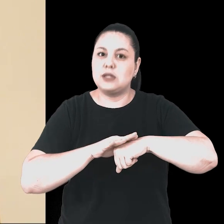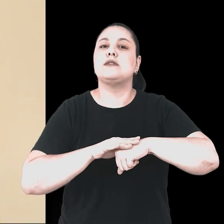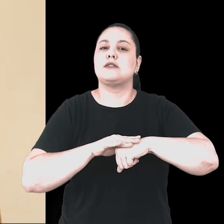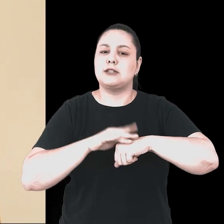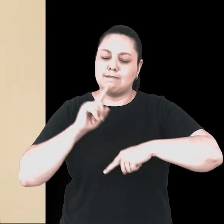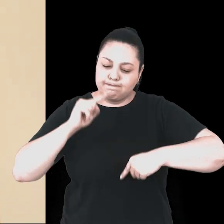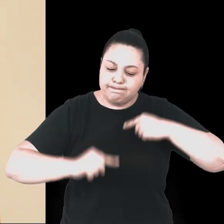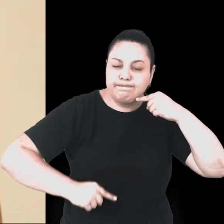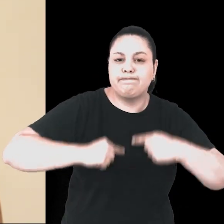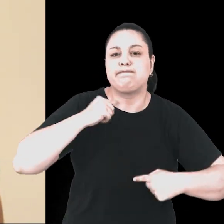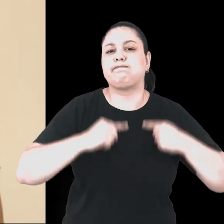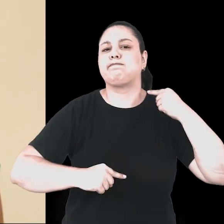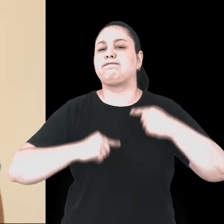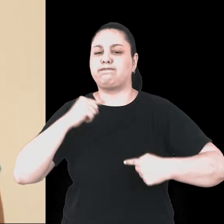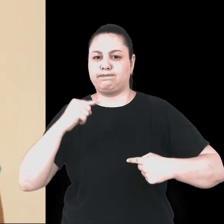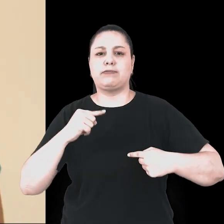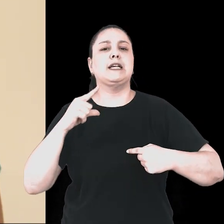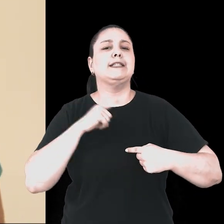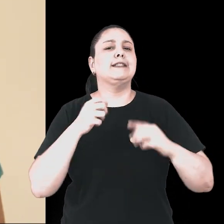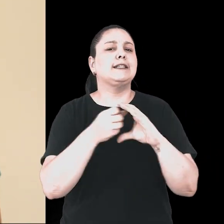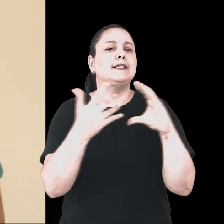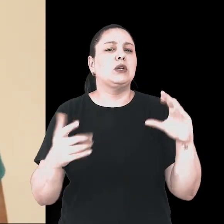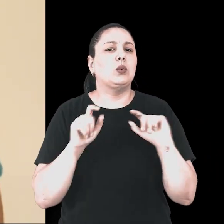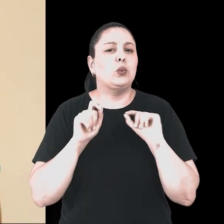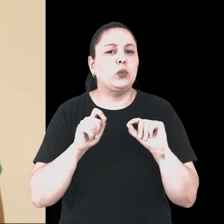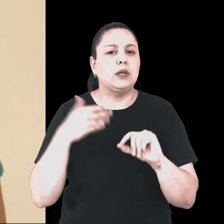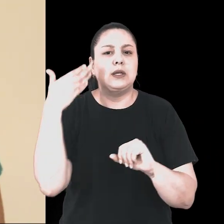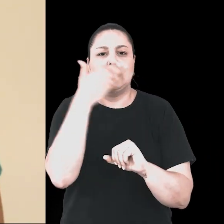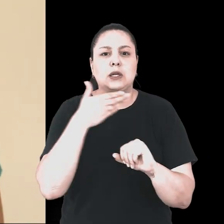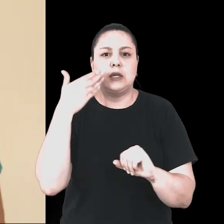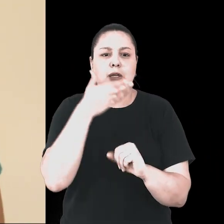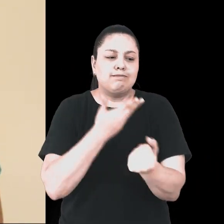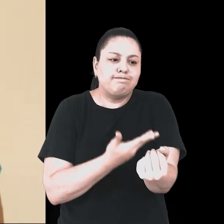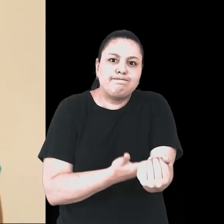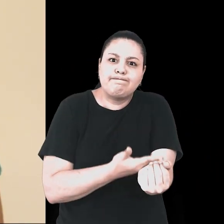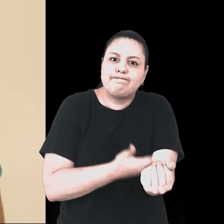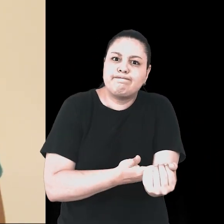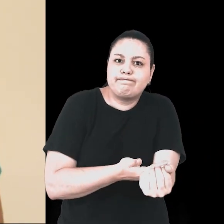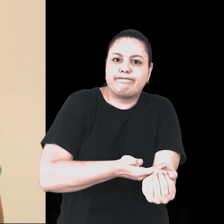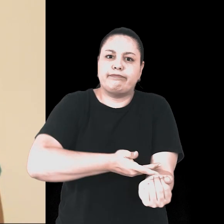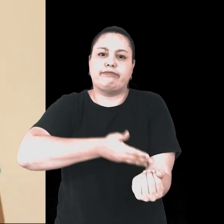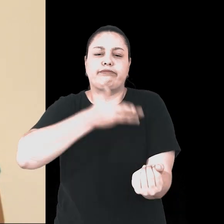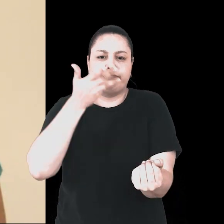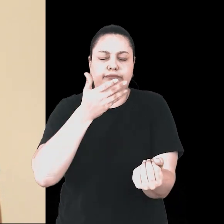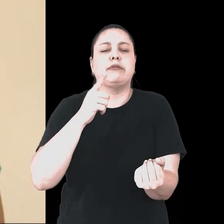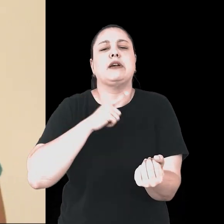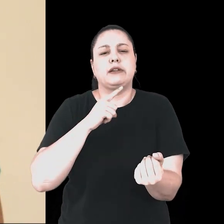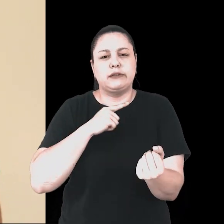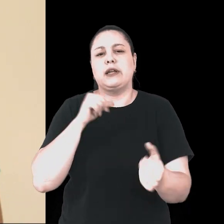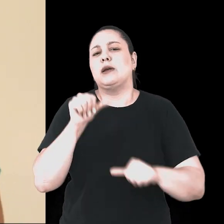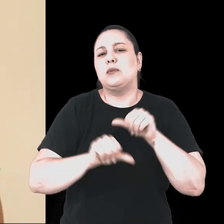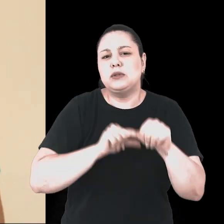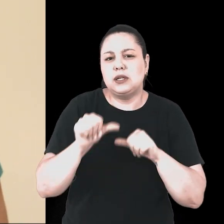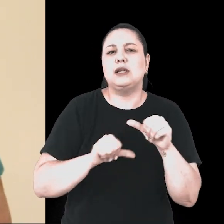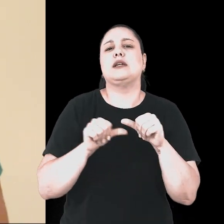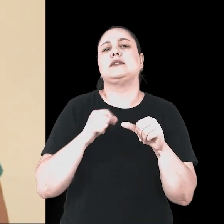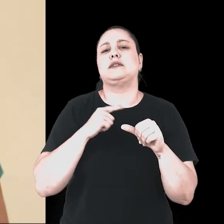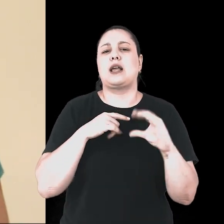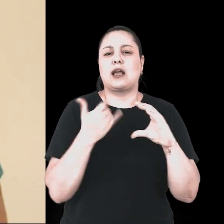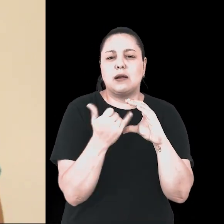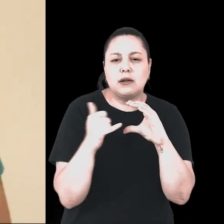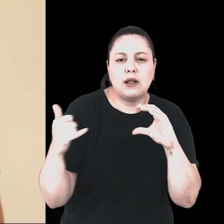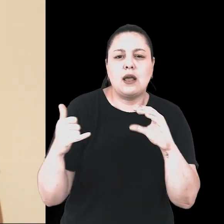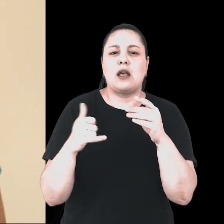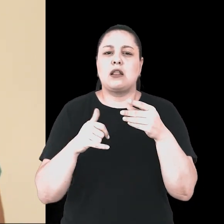e multifatorial, caracterizada pela hiperglicemia crônica e distúrbios no metabolismo de carboidratos, proteínas e